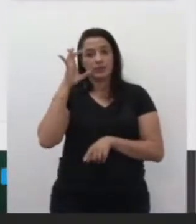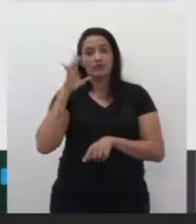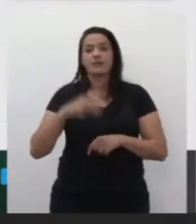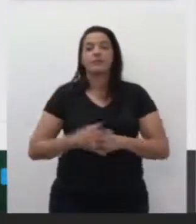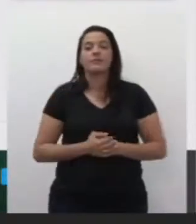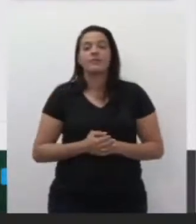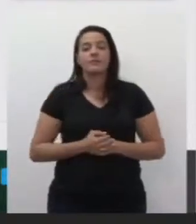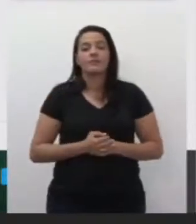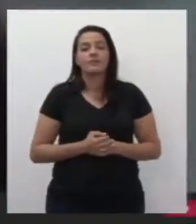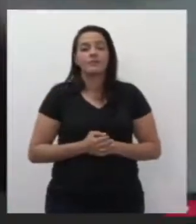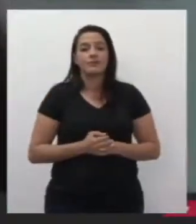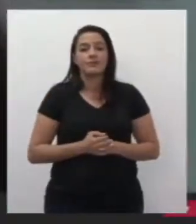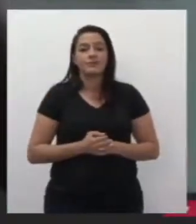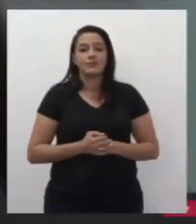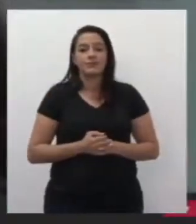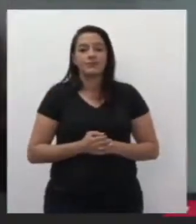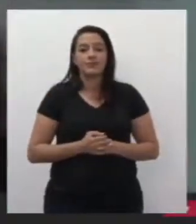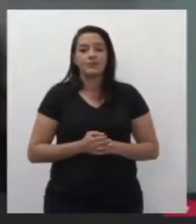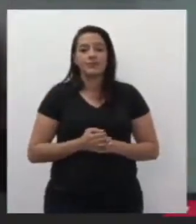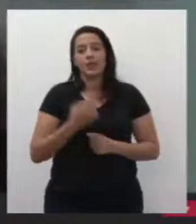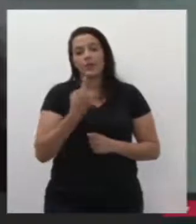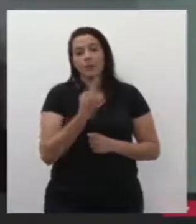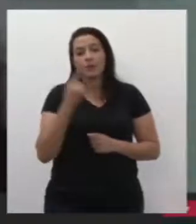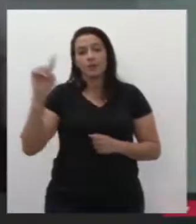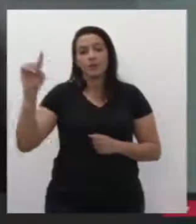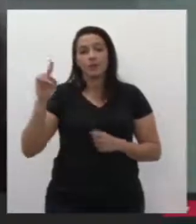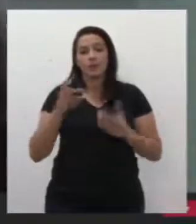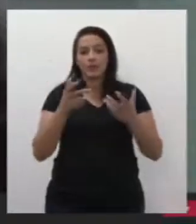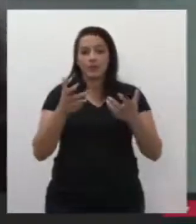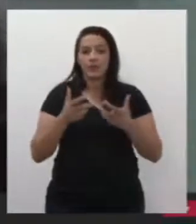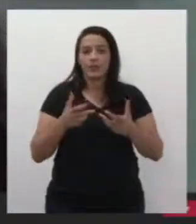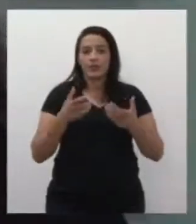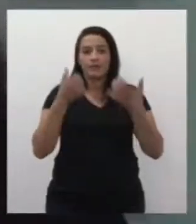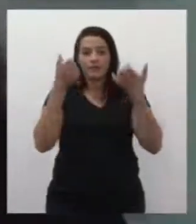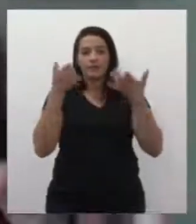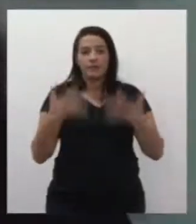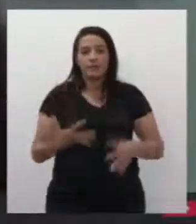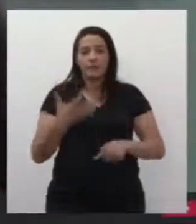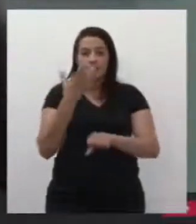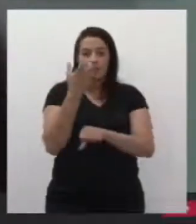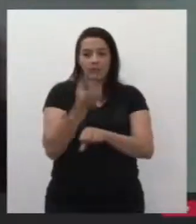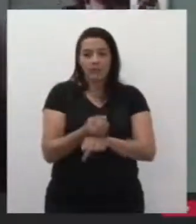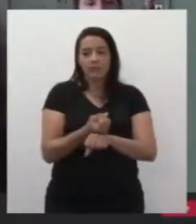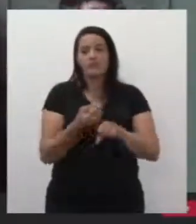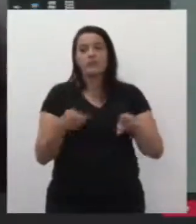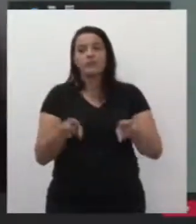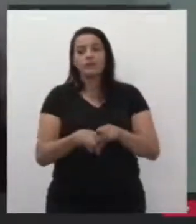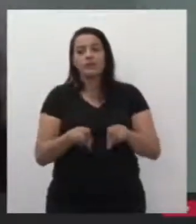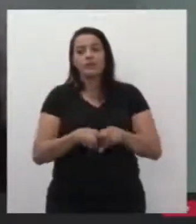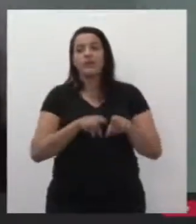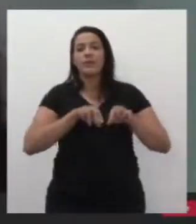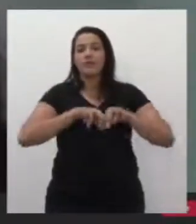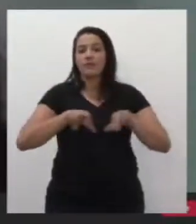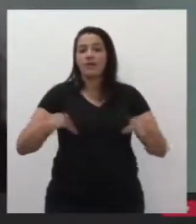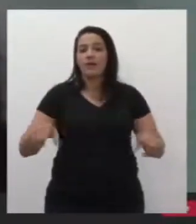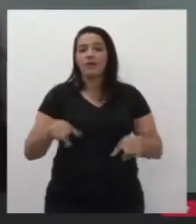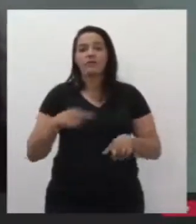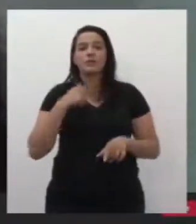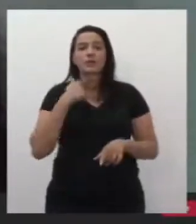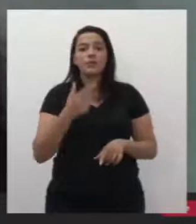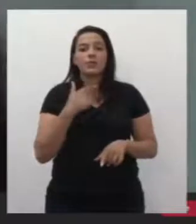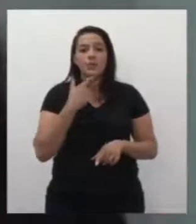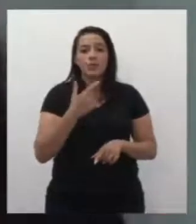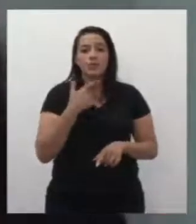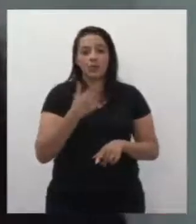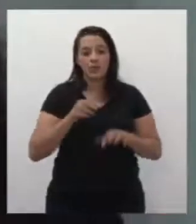Descomplica. E, por último, eu vou falar do nosso aplicativo, né? Então, a gente sabe que muitos alunos não têm acesso